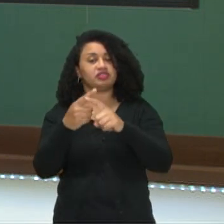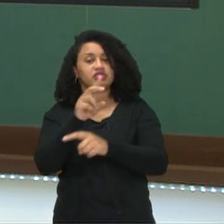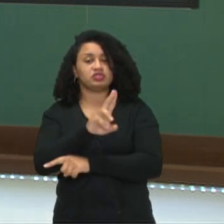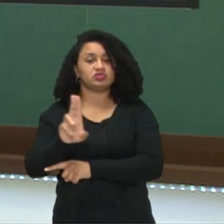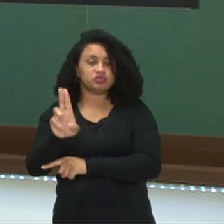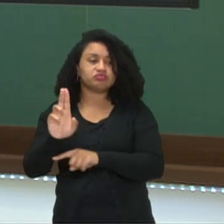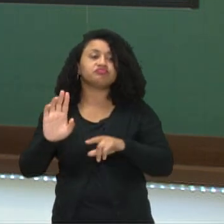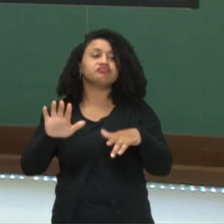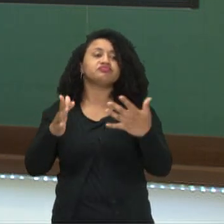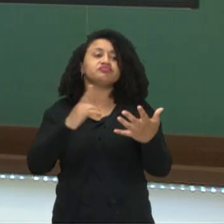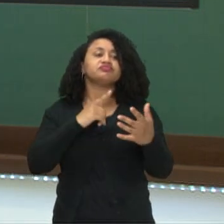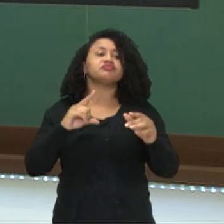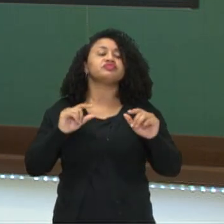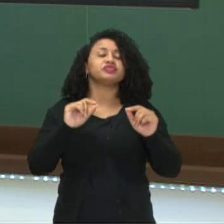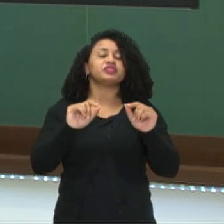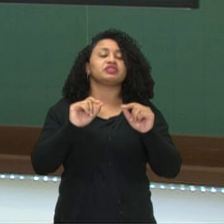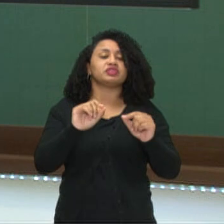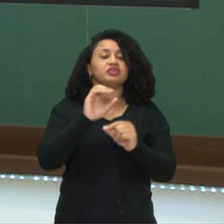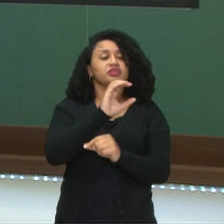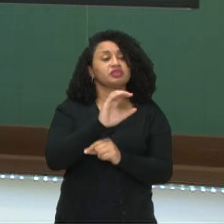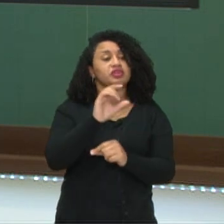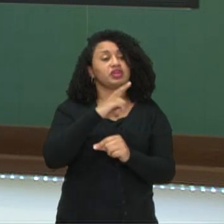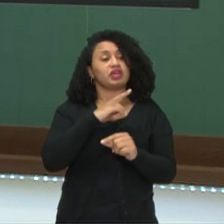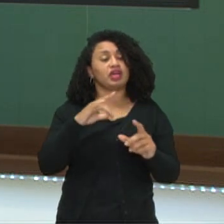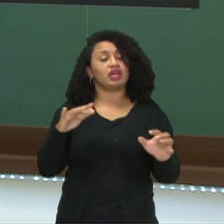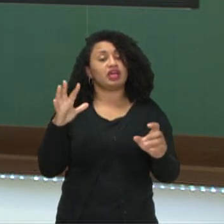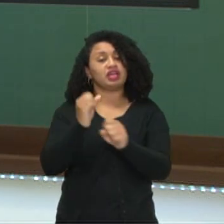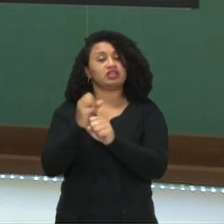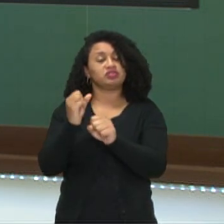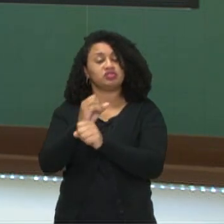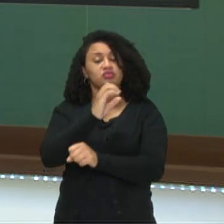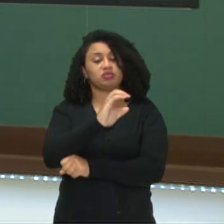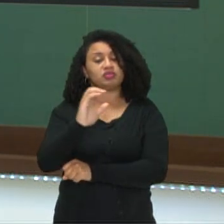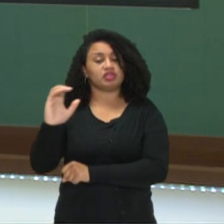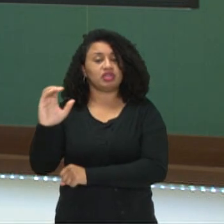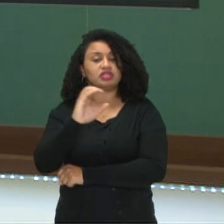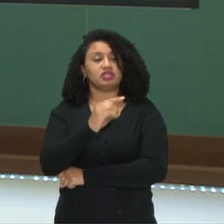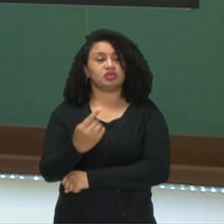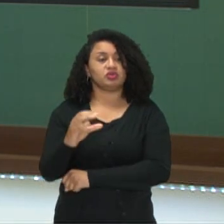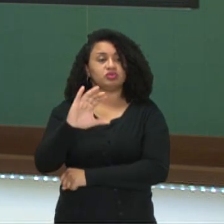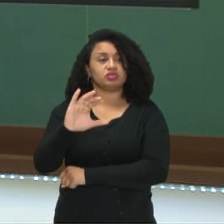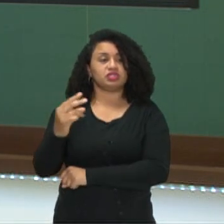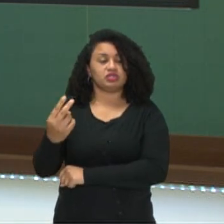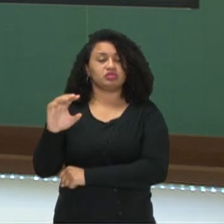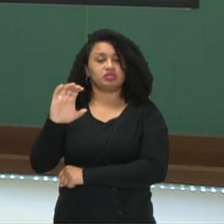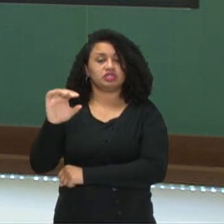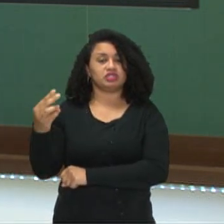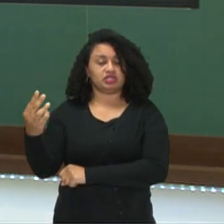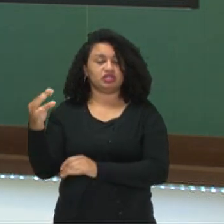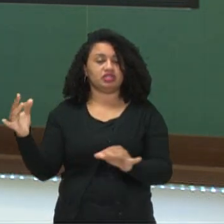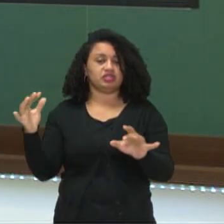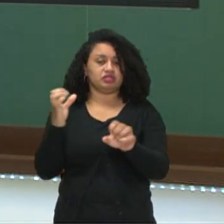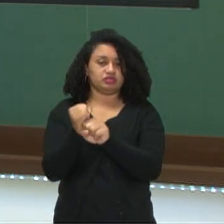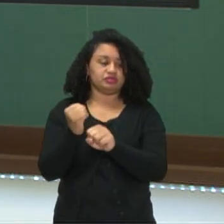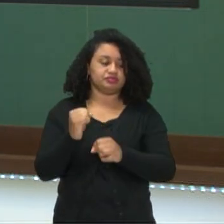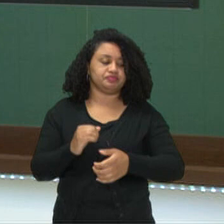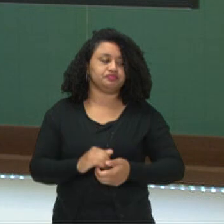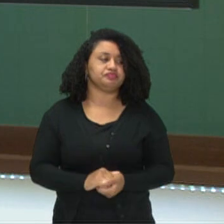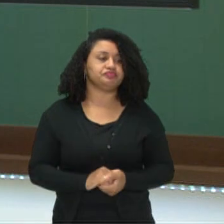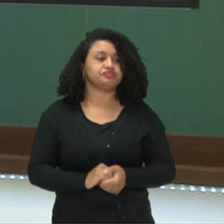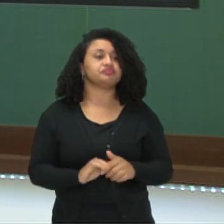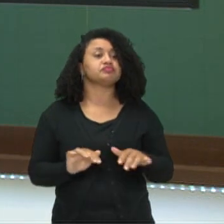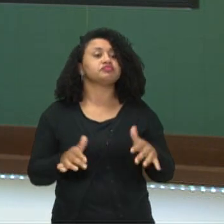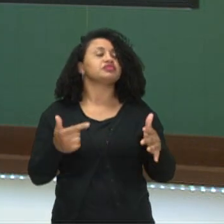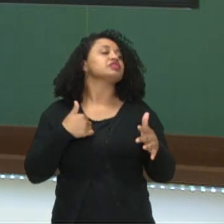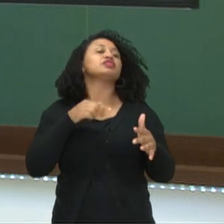tensão, nós vamos ter então que a capacitância equivalente é a soma das capacitâncias de cada capacitor. Vamos